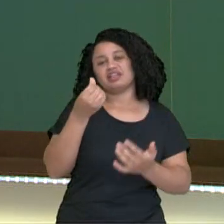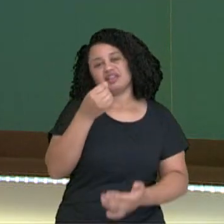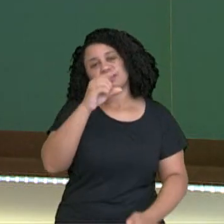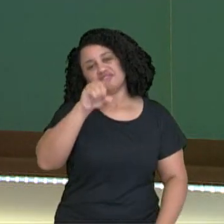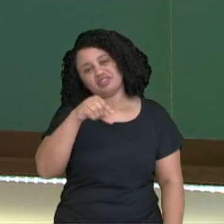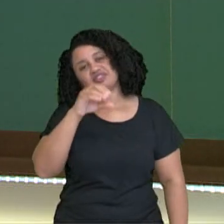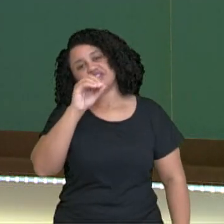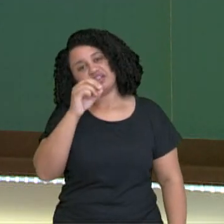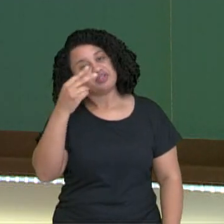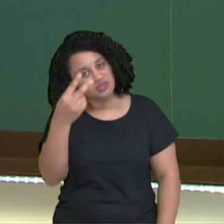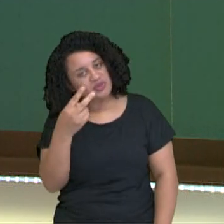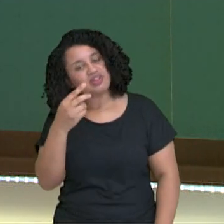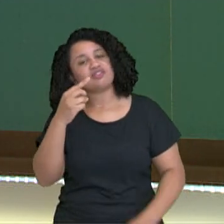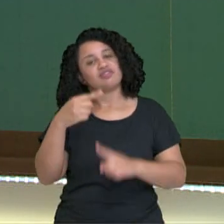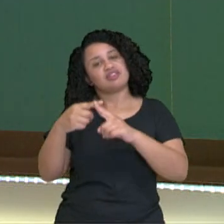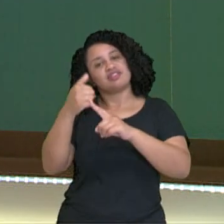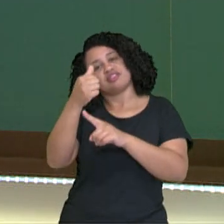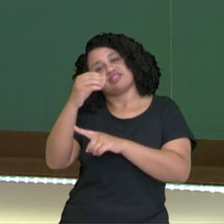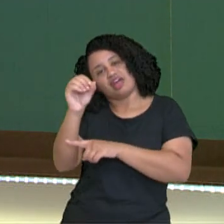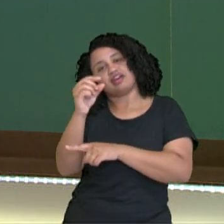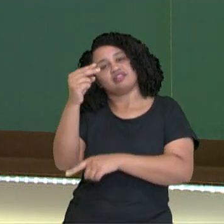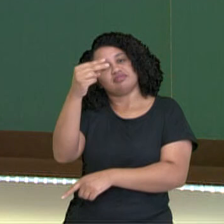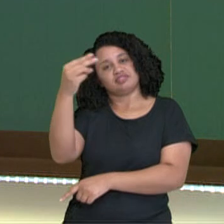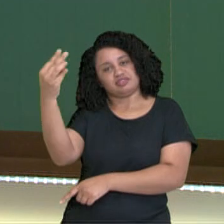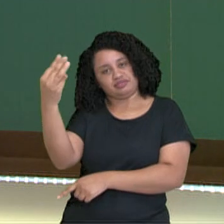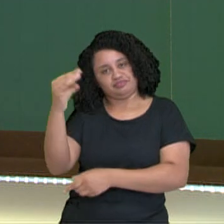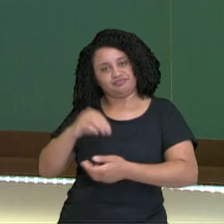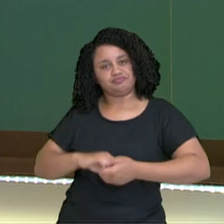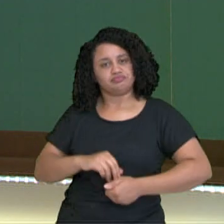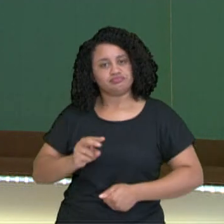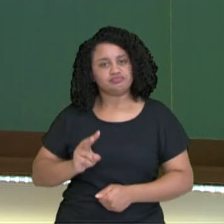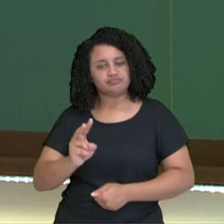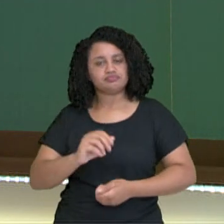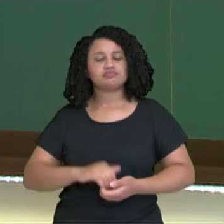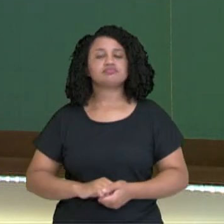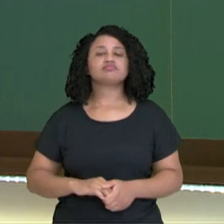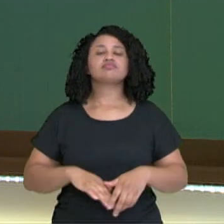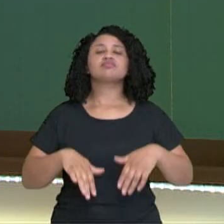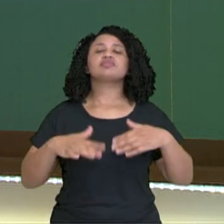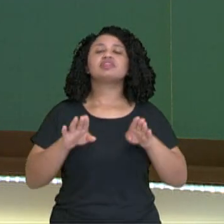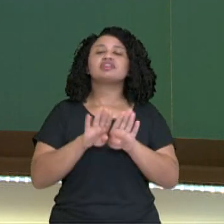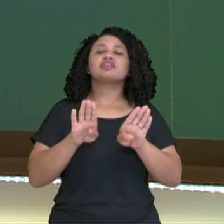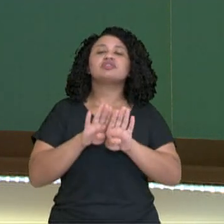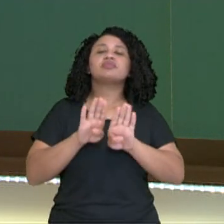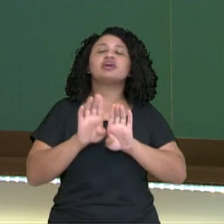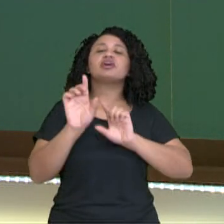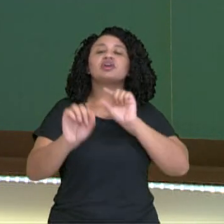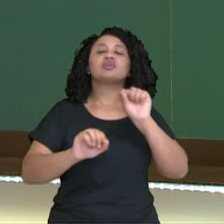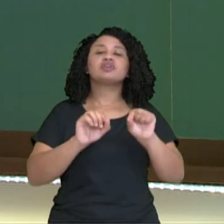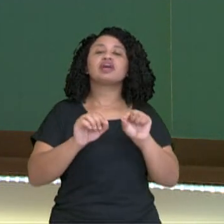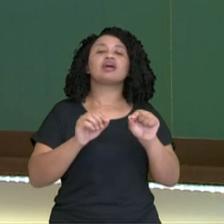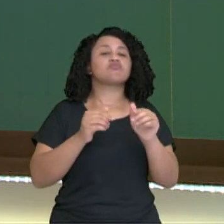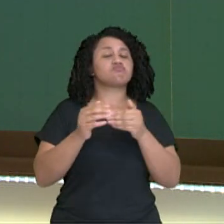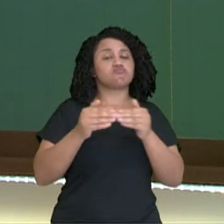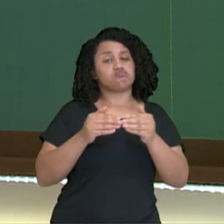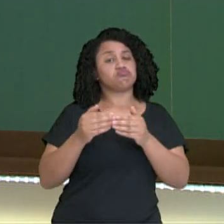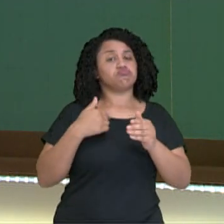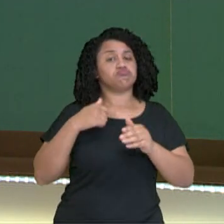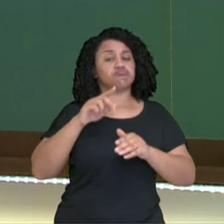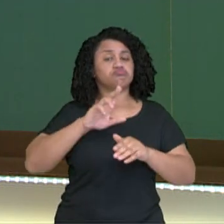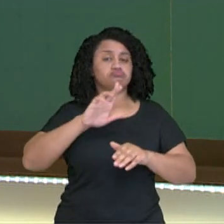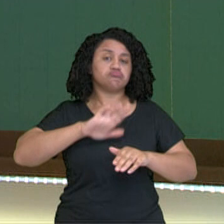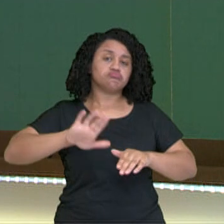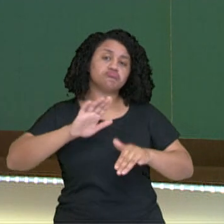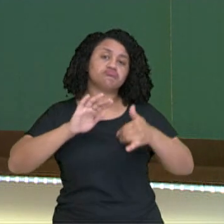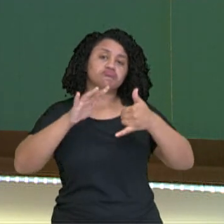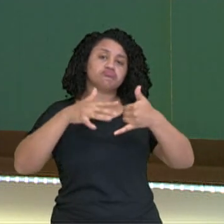602, 10 a 23, ok? Então, não se esqueçam disso. Outra coisa, vale para qualquer substância.